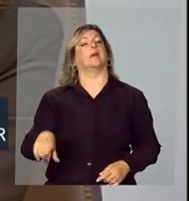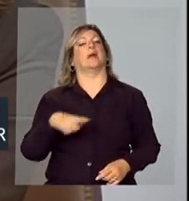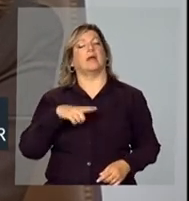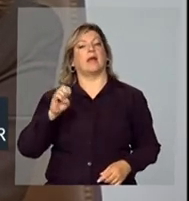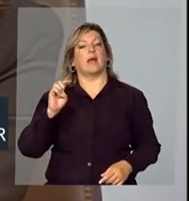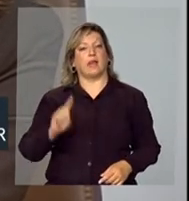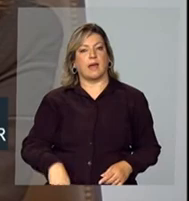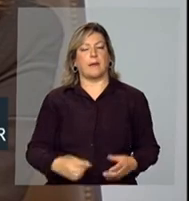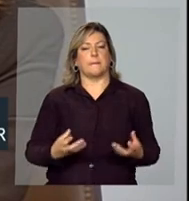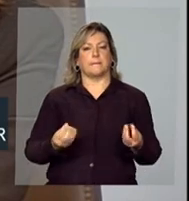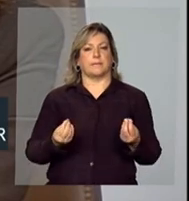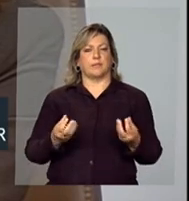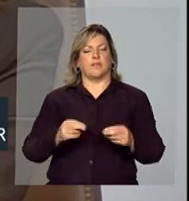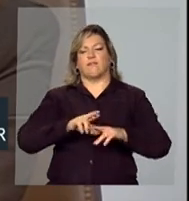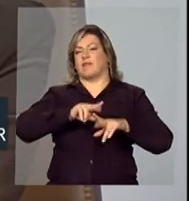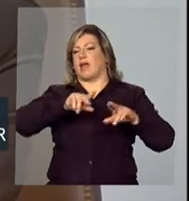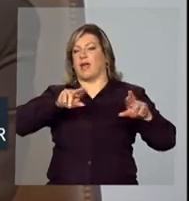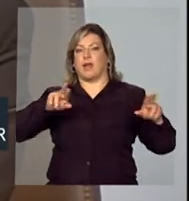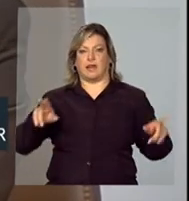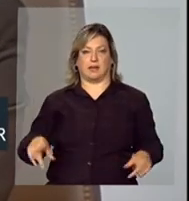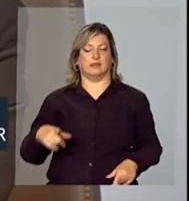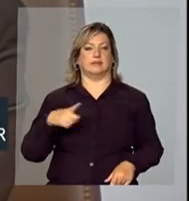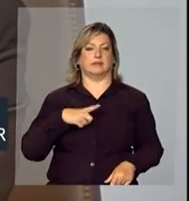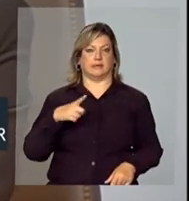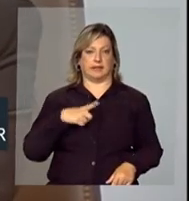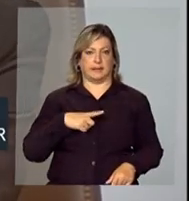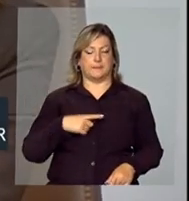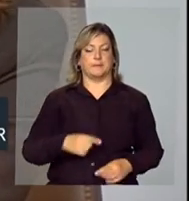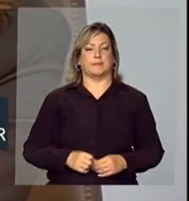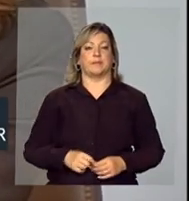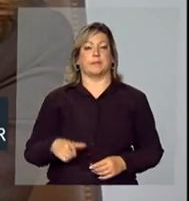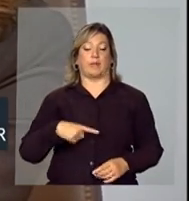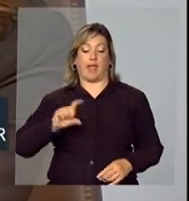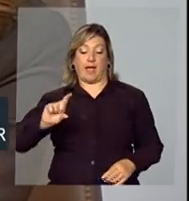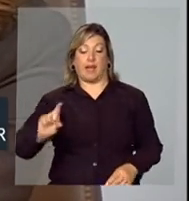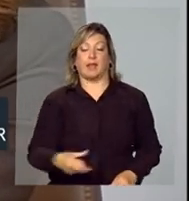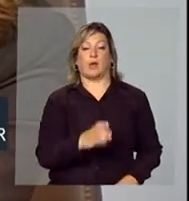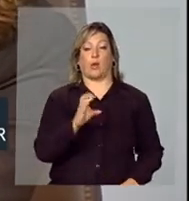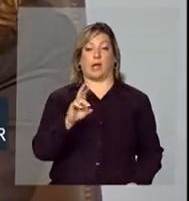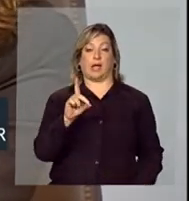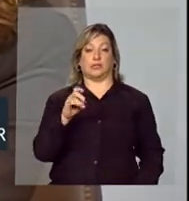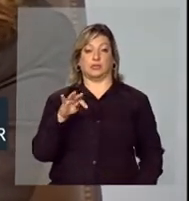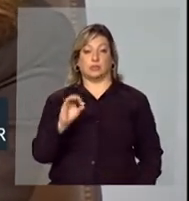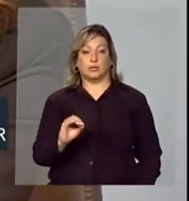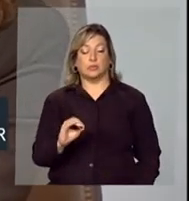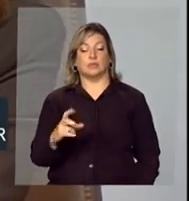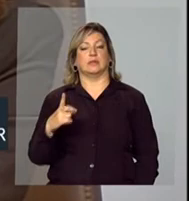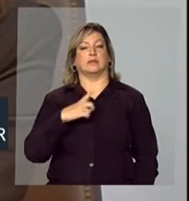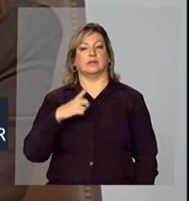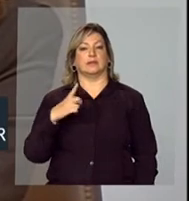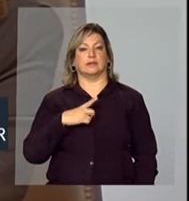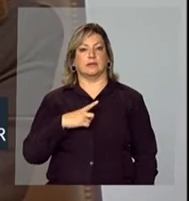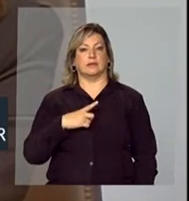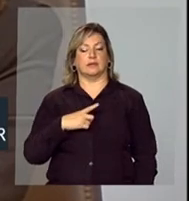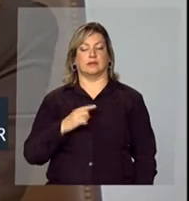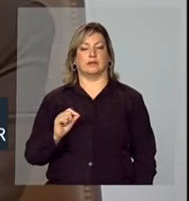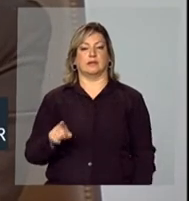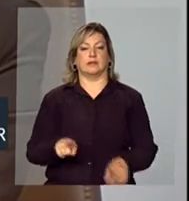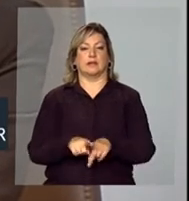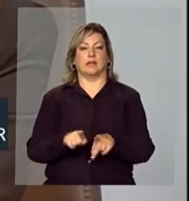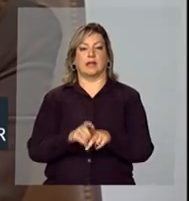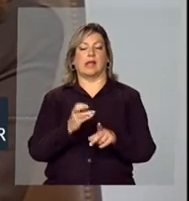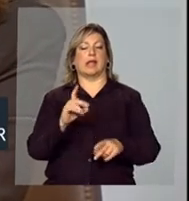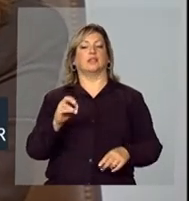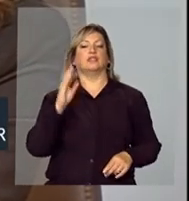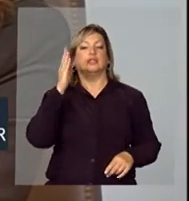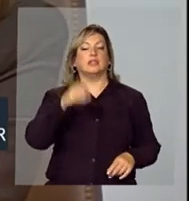é variável a ser o formato né o cartão de crédito o crédito direto ao consumidor